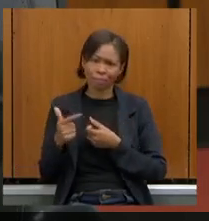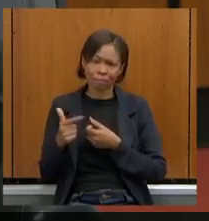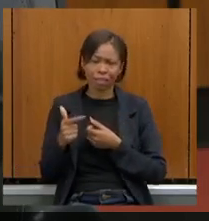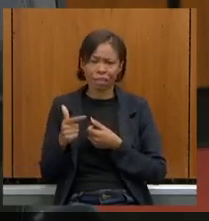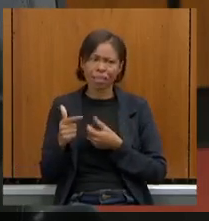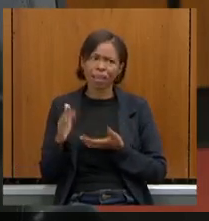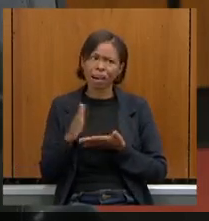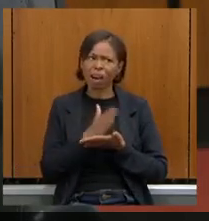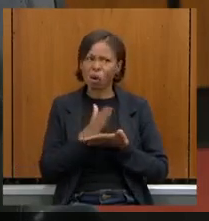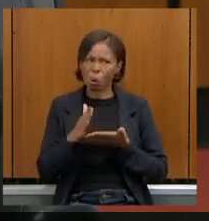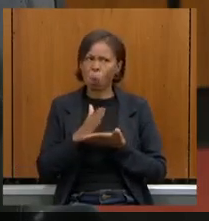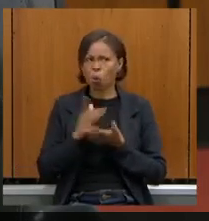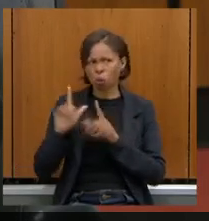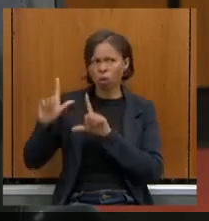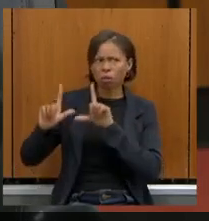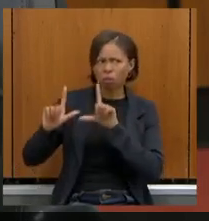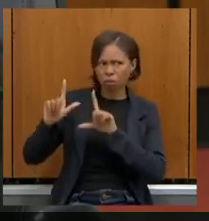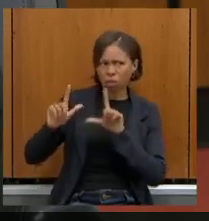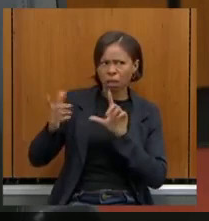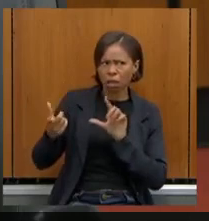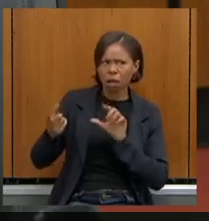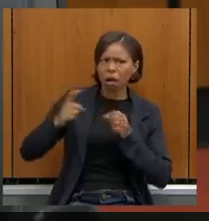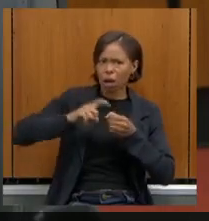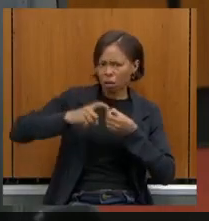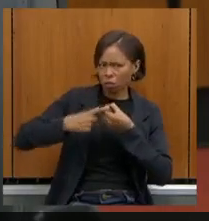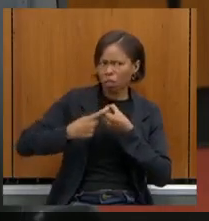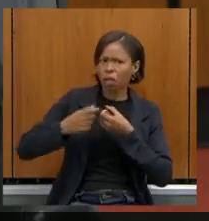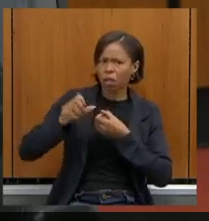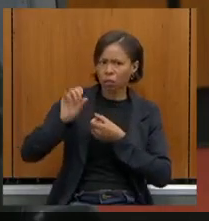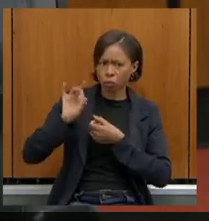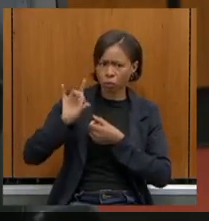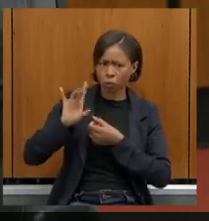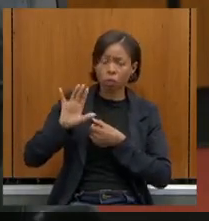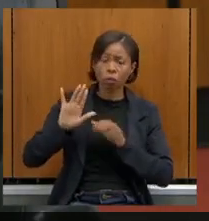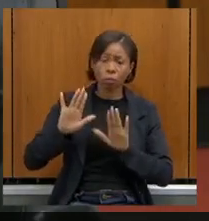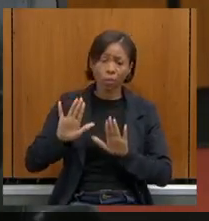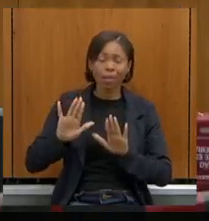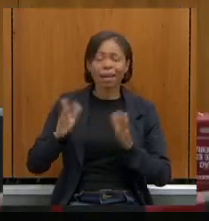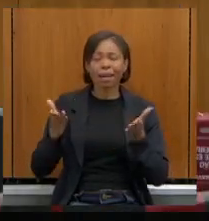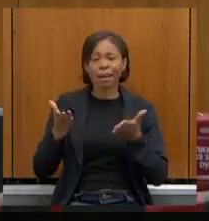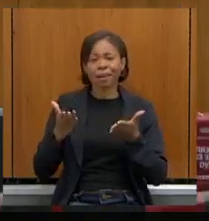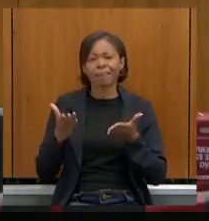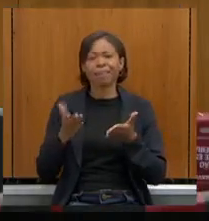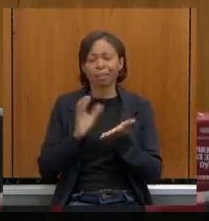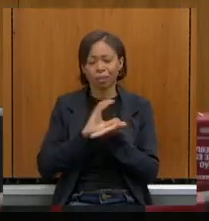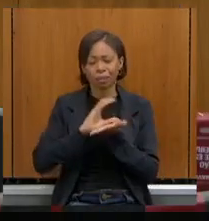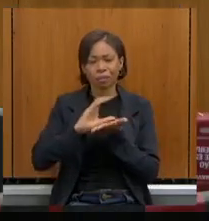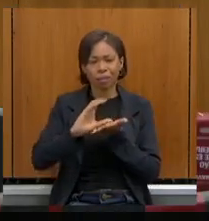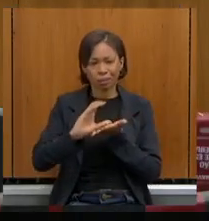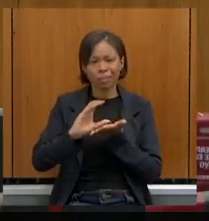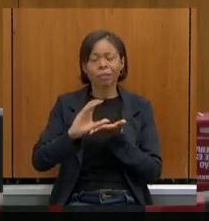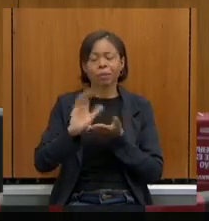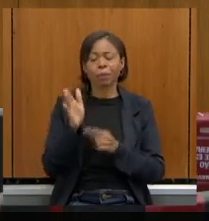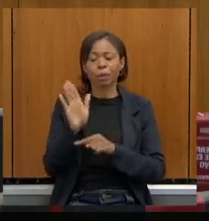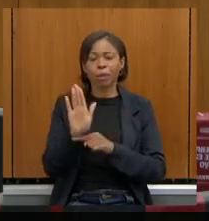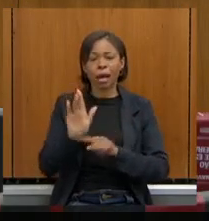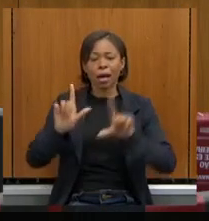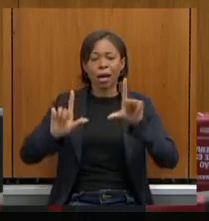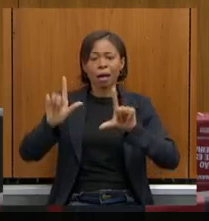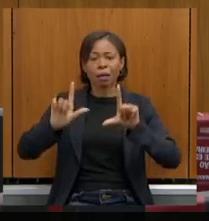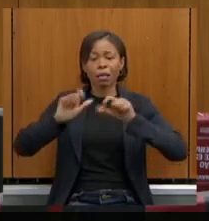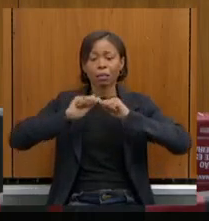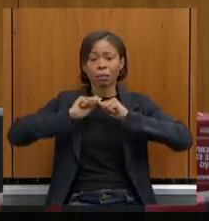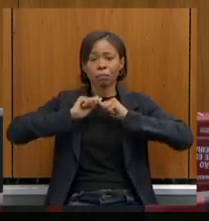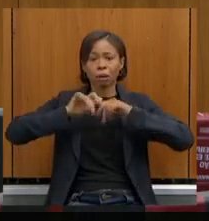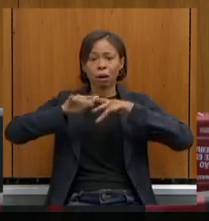e nem isso estava chegando, então isso foi recuperado, e o investimento do sinal, que é outro passo fundamental, tomara que dê certo.